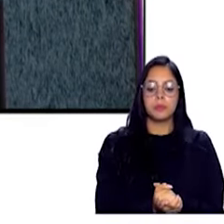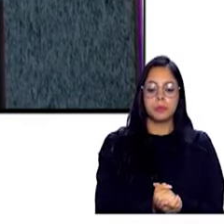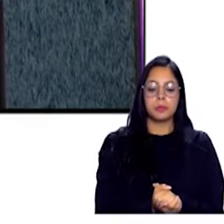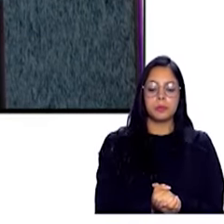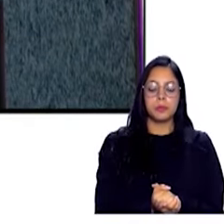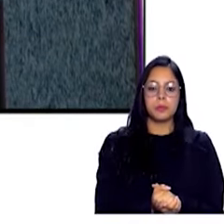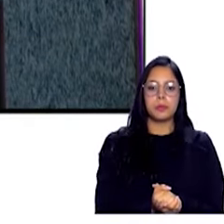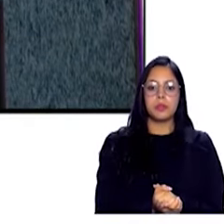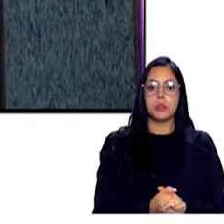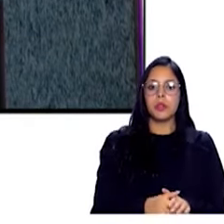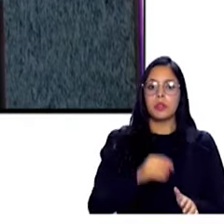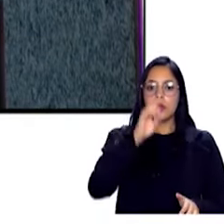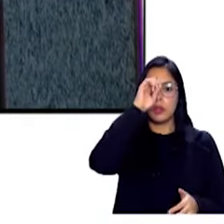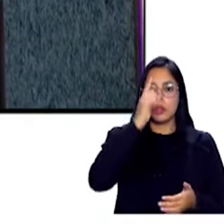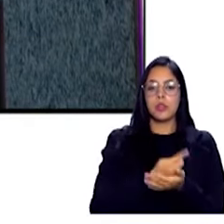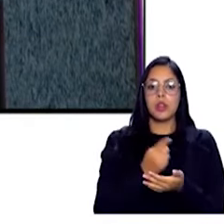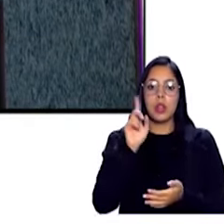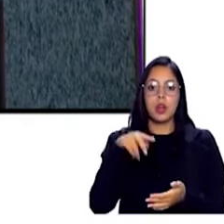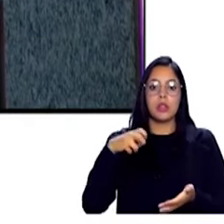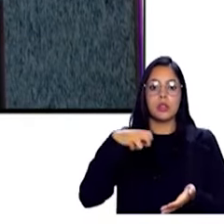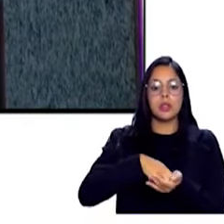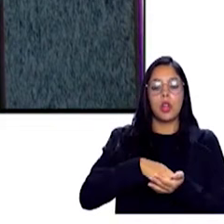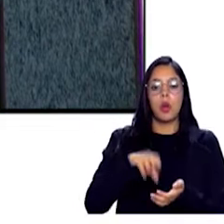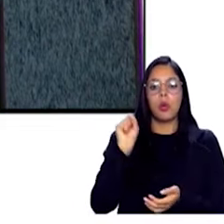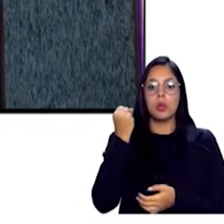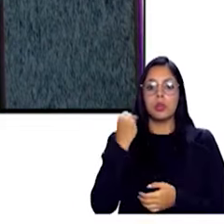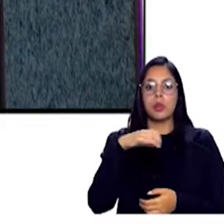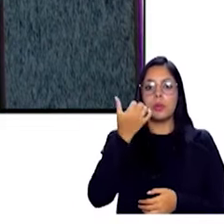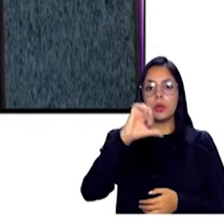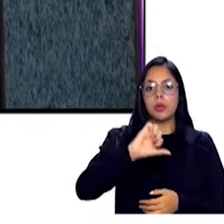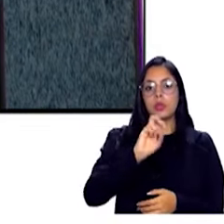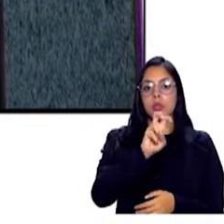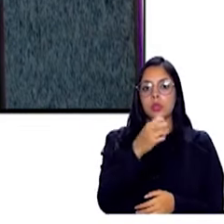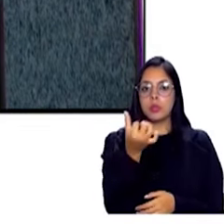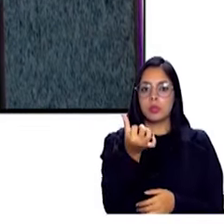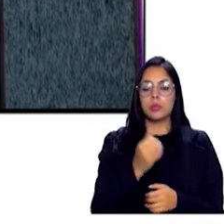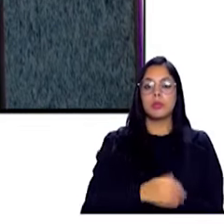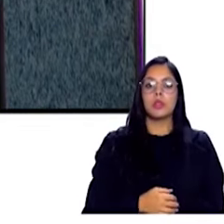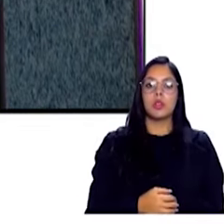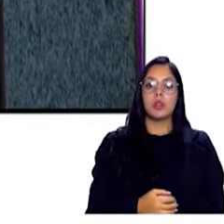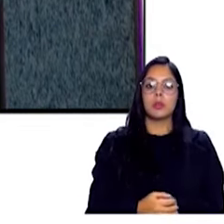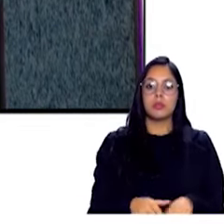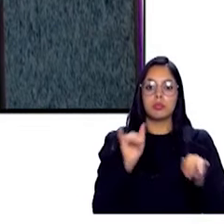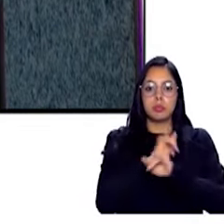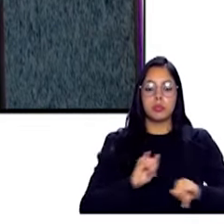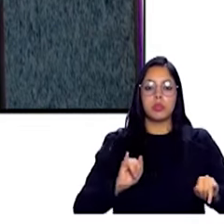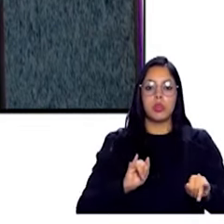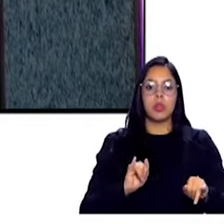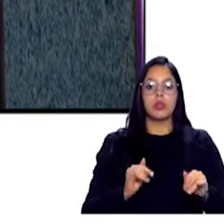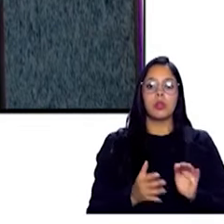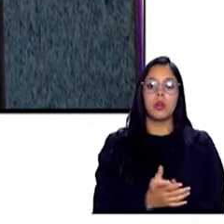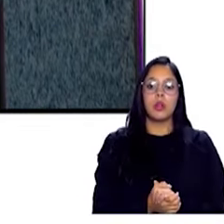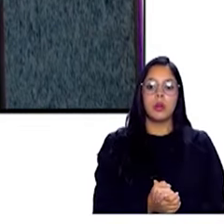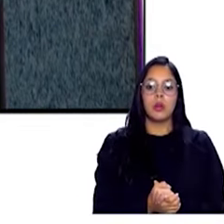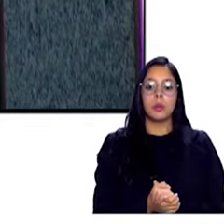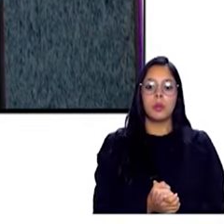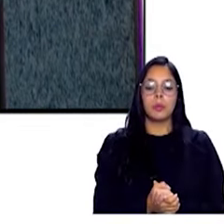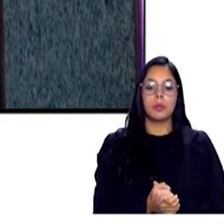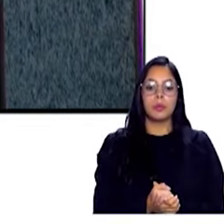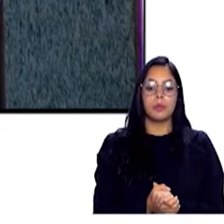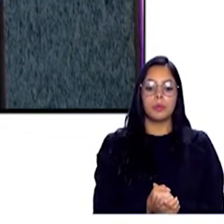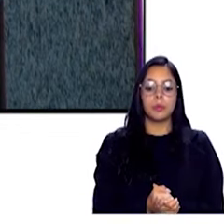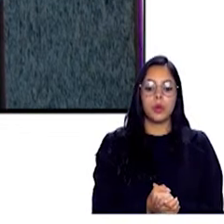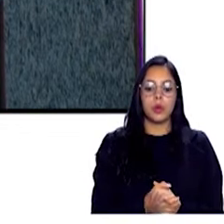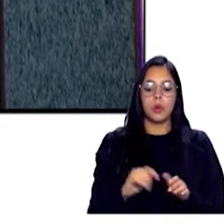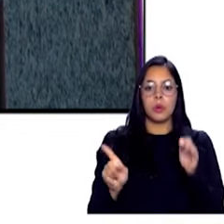essa decisão é a sentença 8 de 1956 publicada nos primeiros nos primeiros